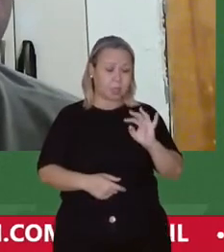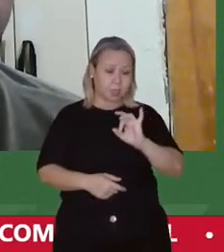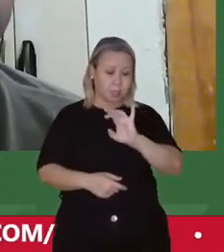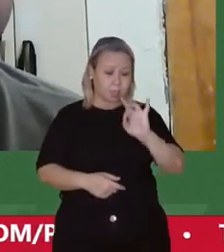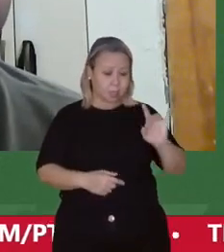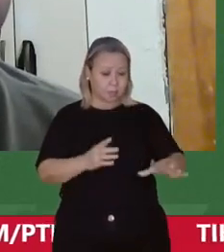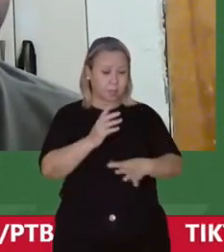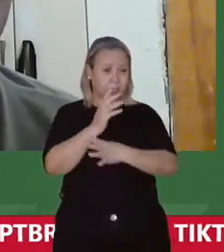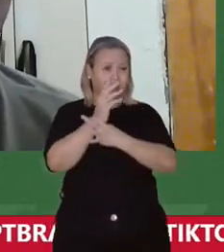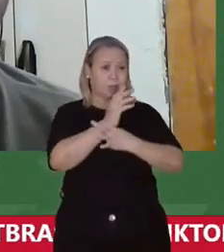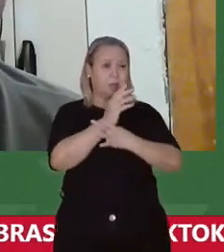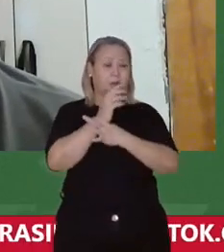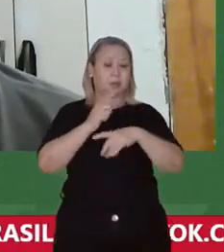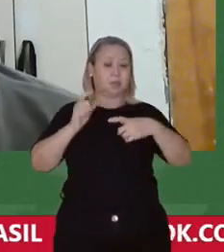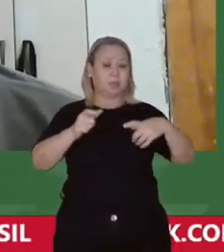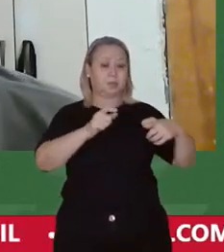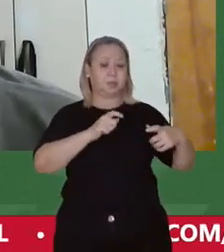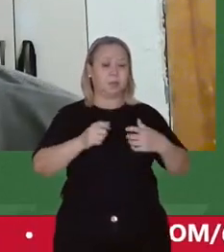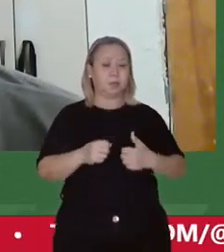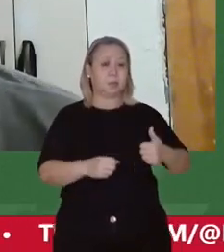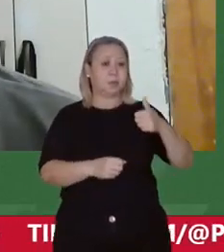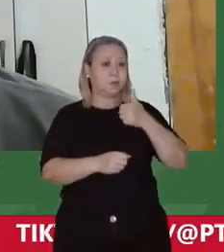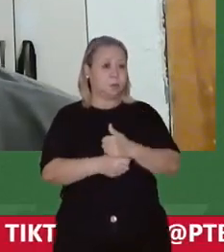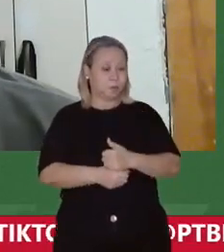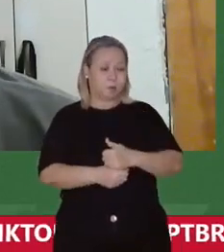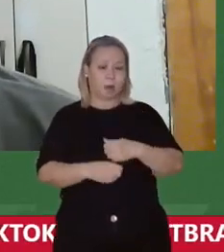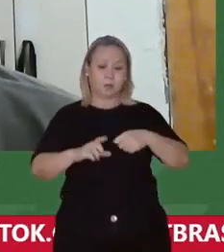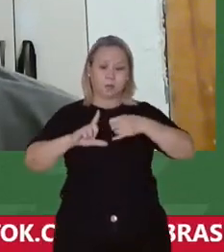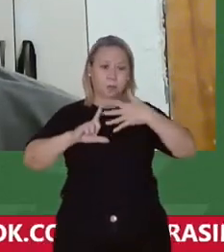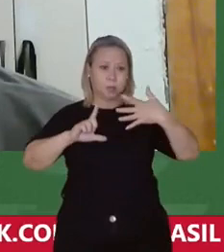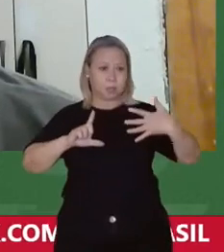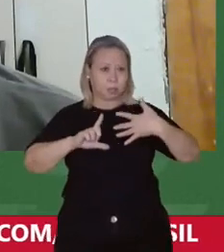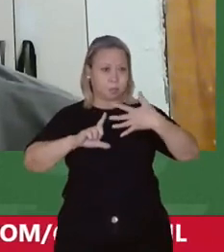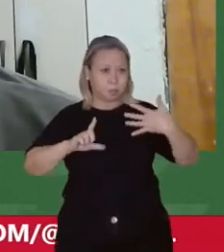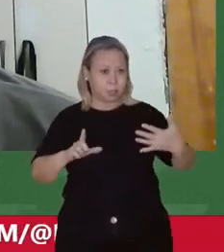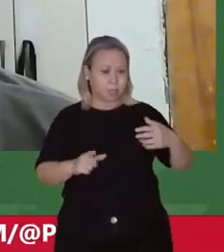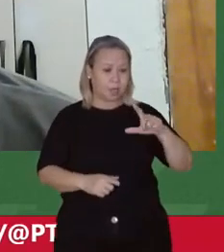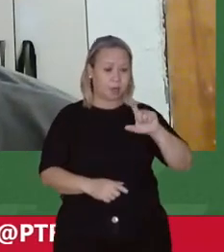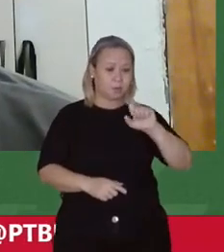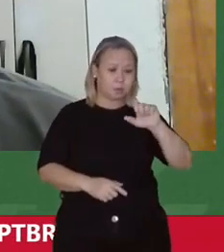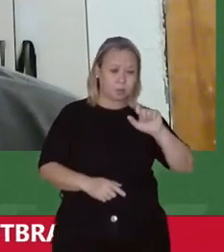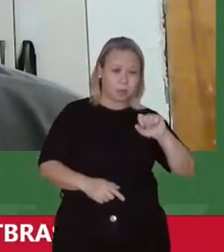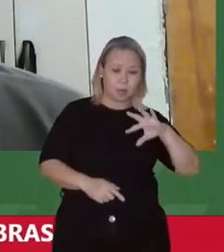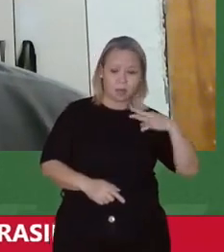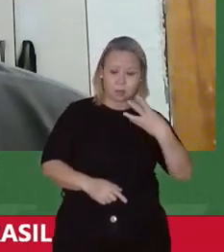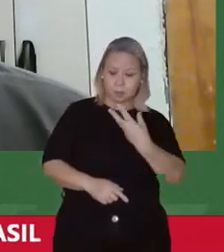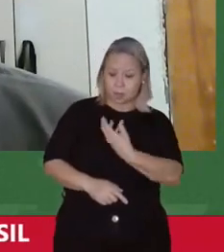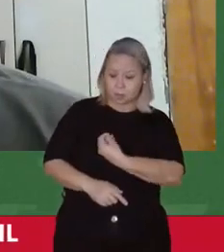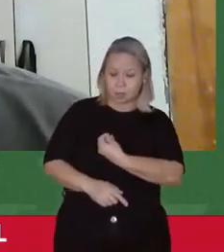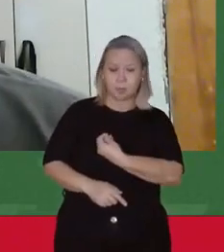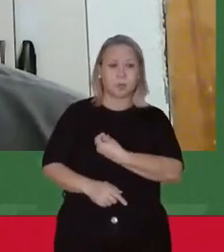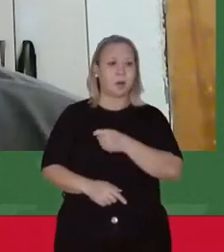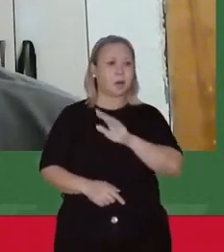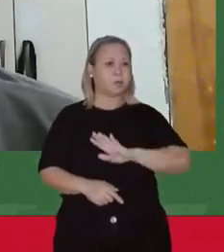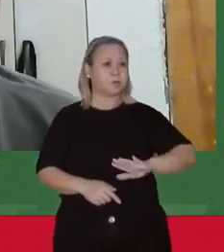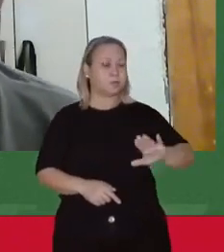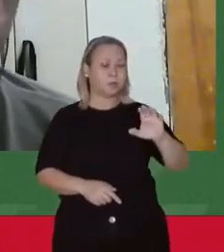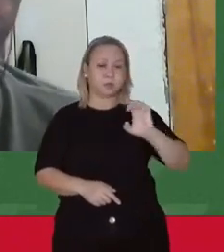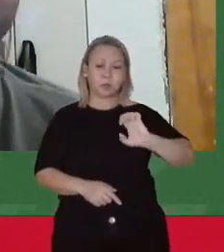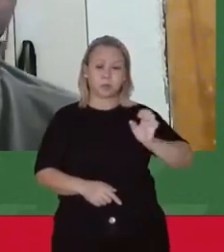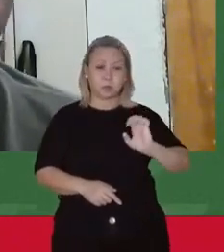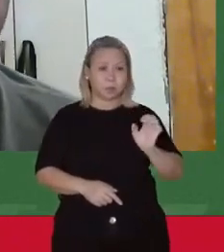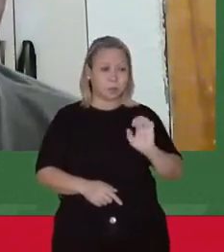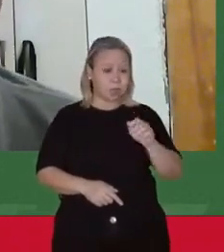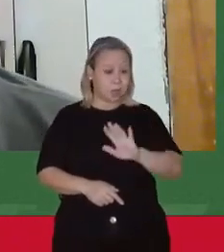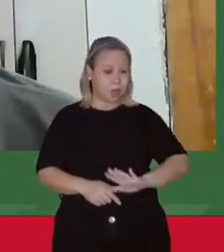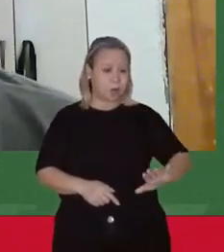esses espaços eles sejam ocupados por LGBTs, por lésbicas, por travestis, transexuais, por gays, enfim, por